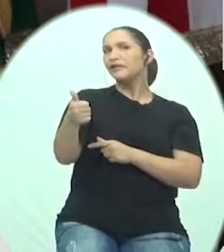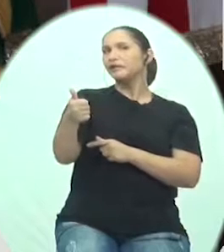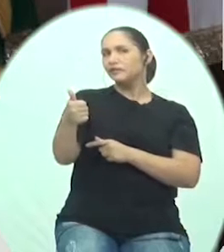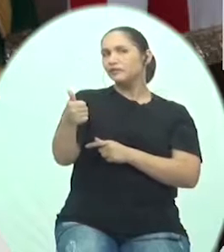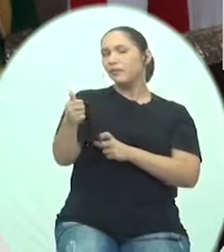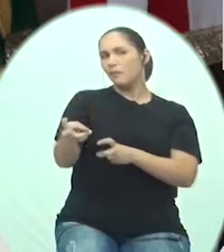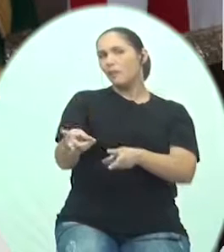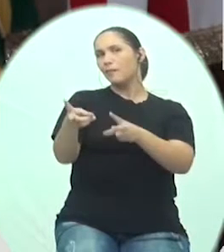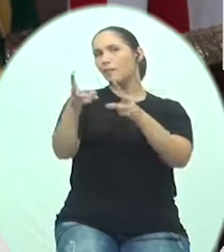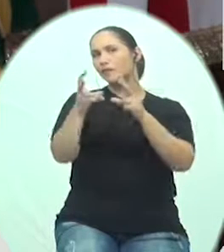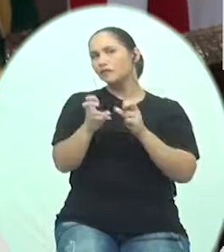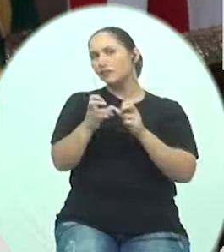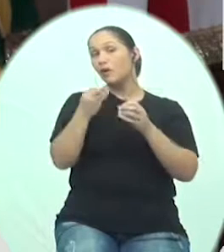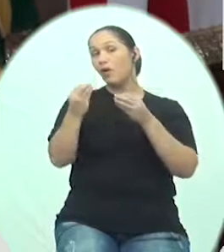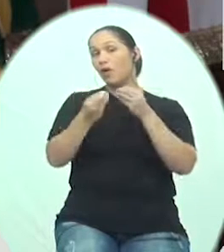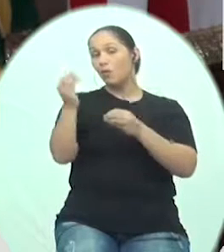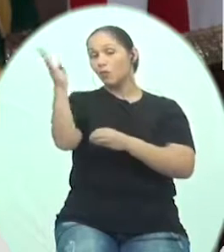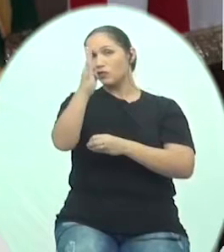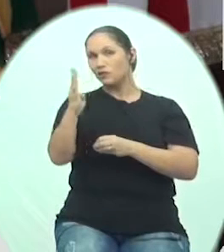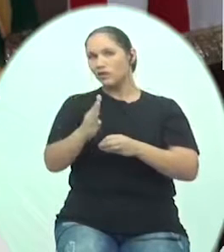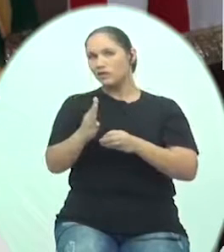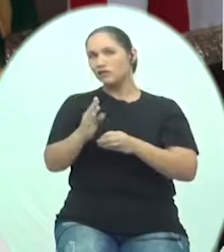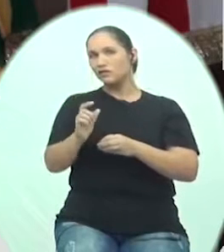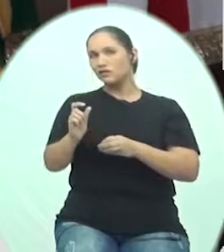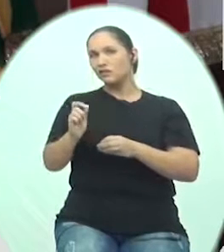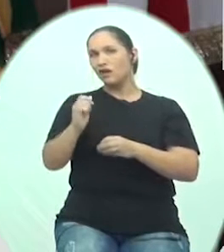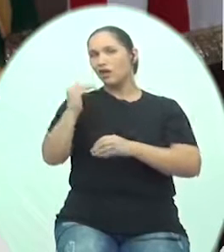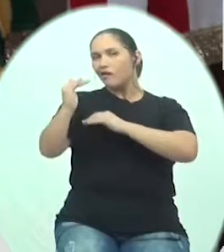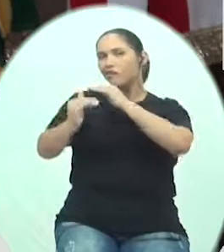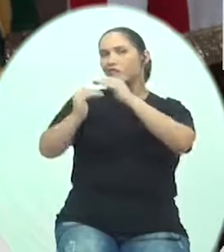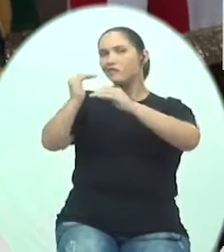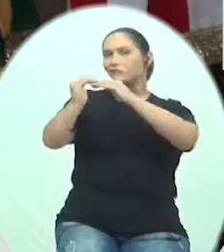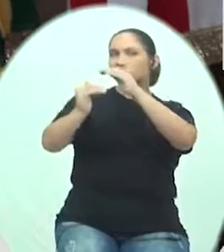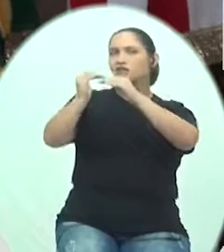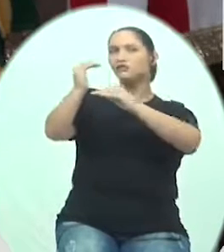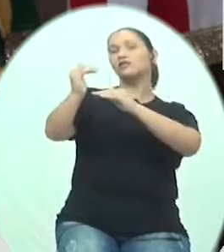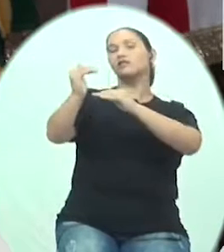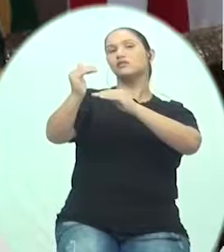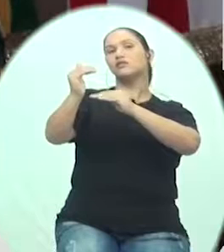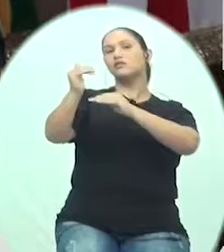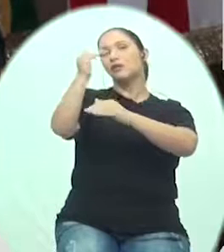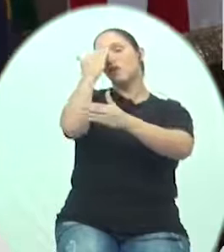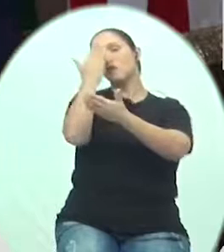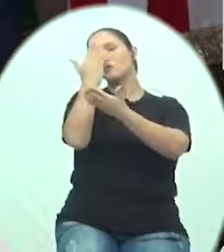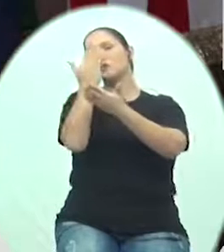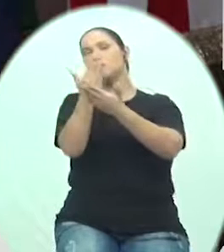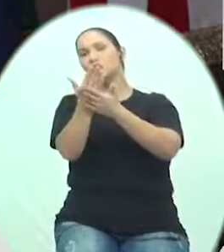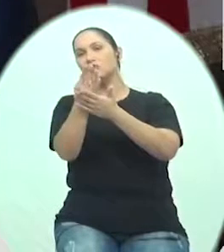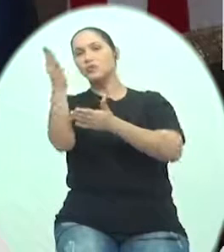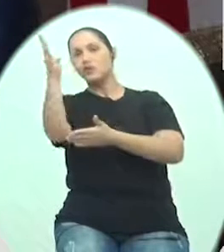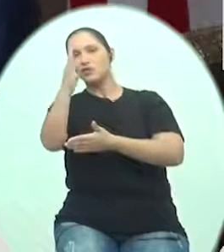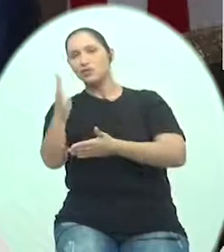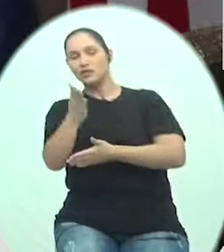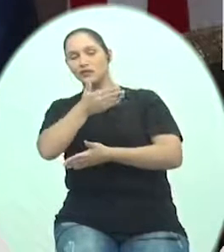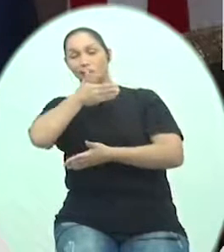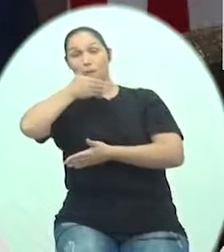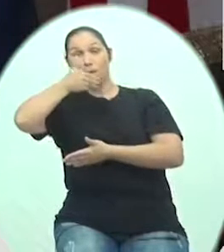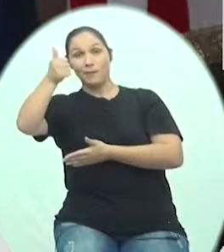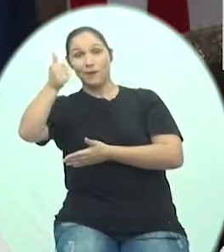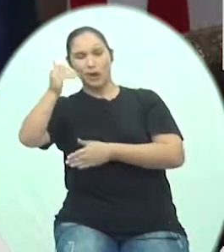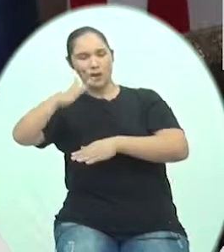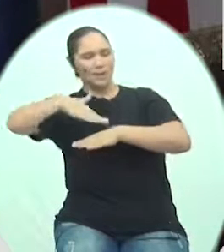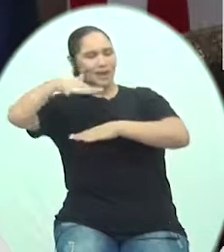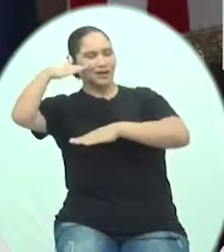de de de prosperidade nessa nação creio que a tendência é melhorar ainda mais senhor presidente a